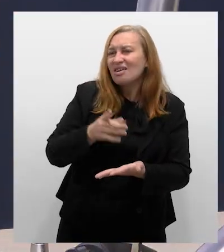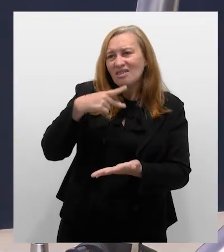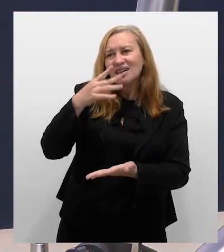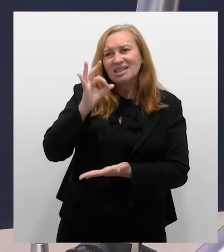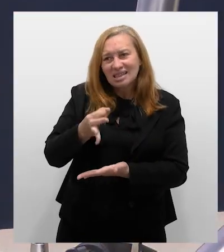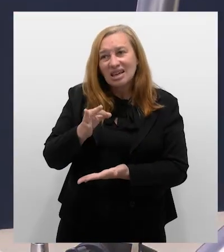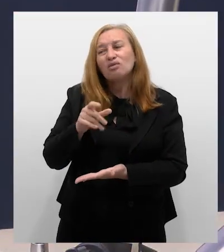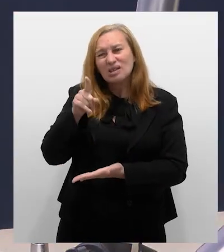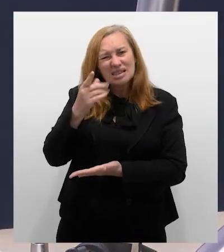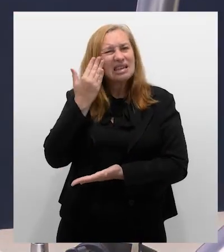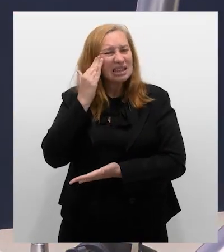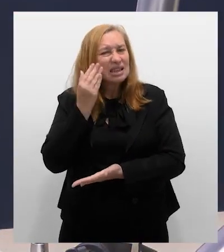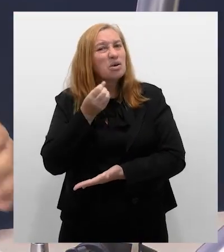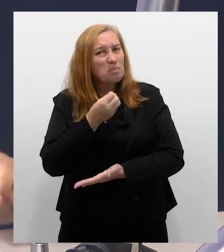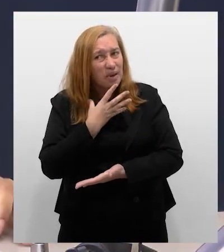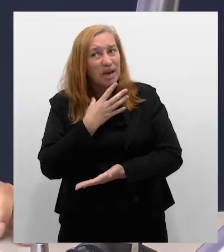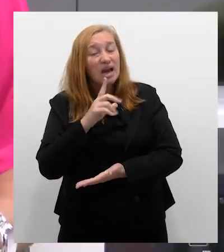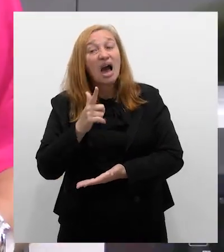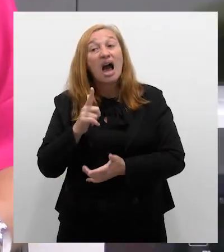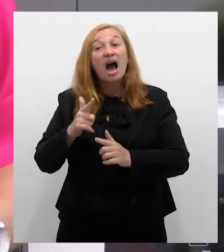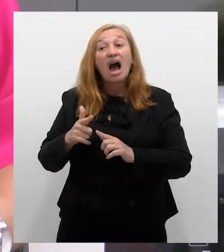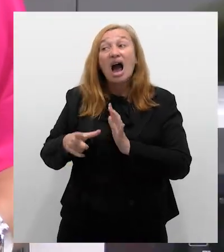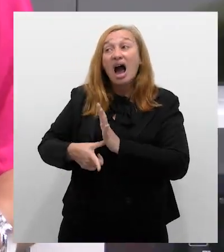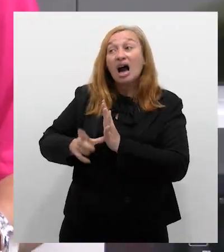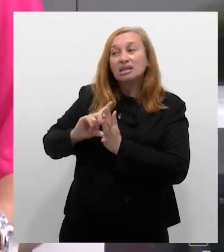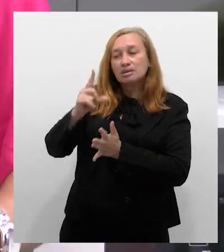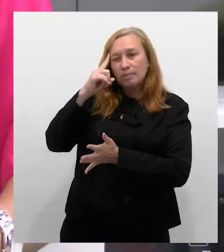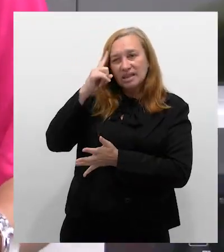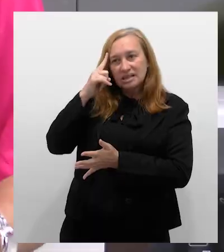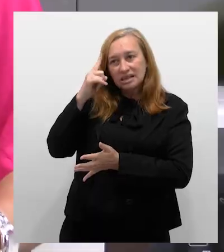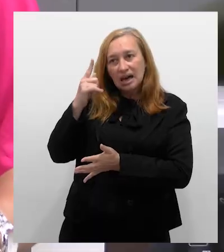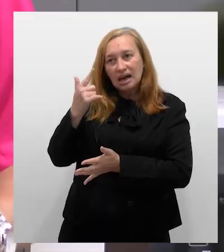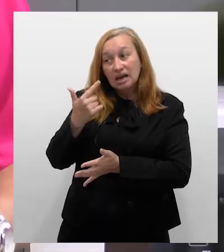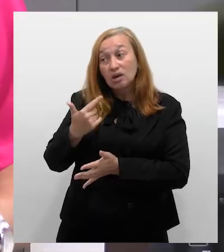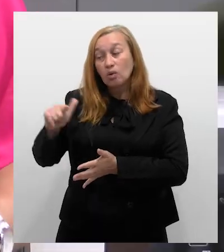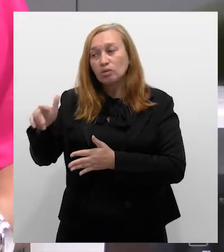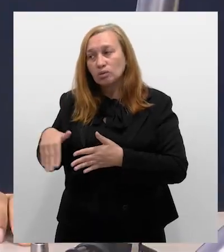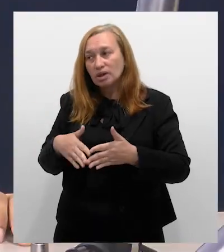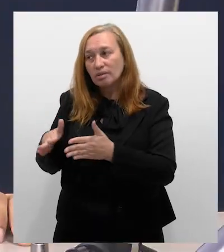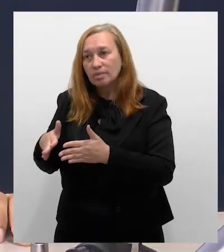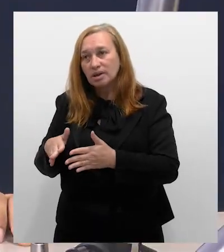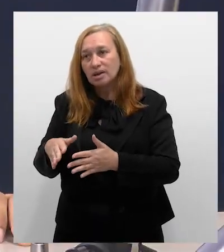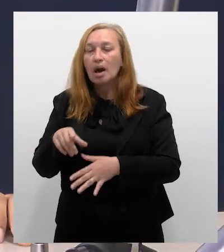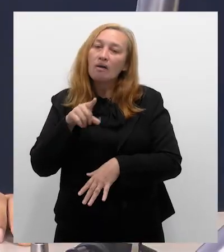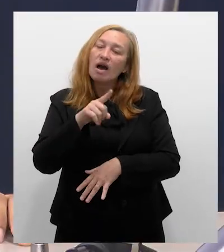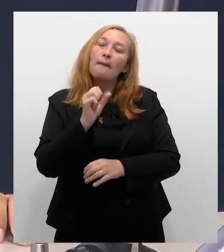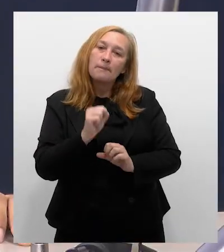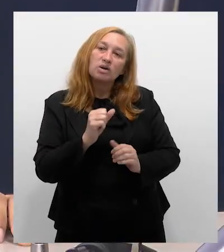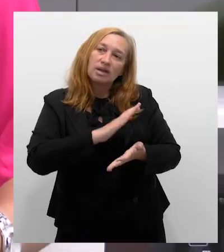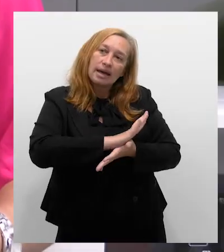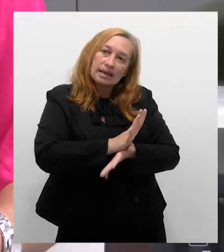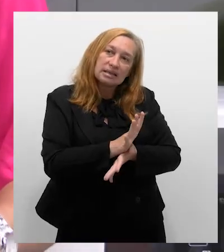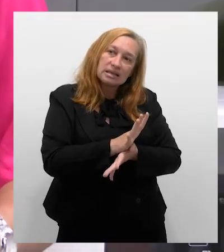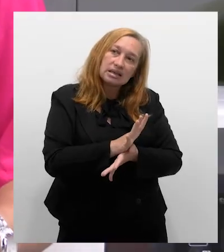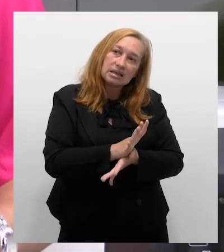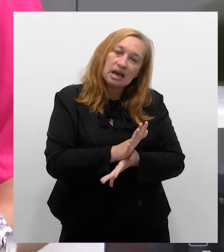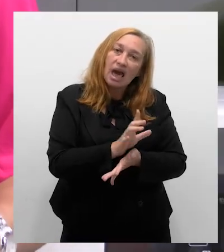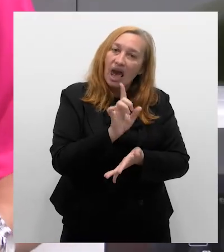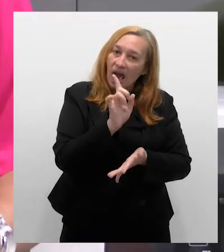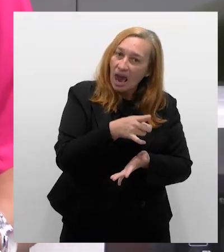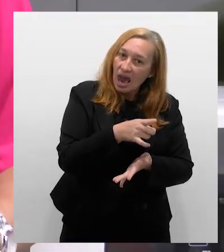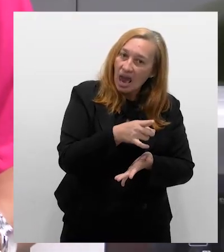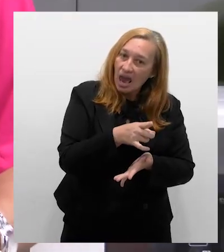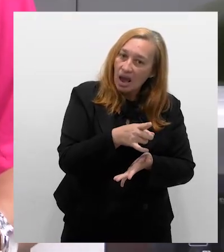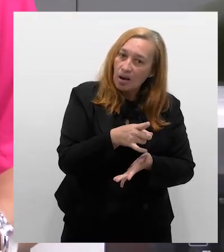sendo bem sincero Você foi mesmo. compreensivo, né? Antes Sim. de levar para um outro Sim, patamar. sim. Peraí, pode haver um racismo, mas esse racismo